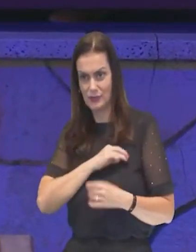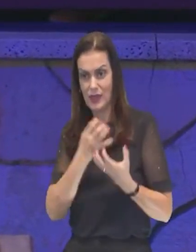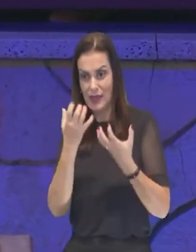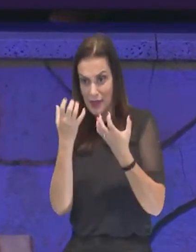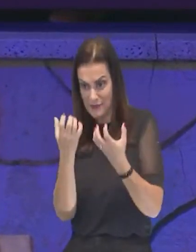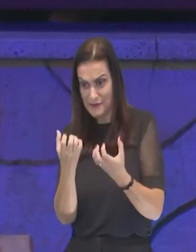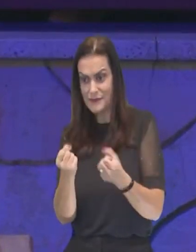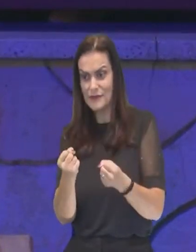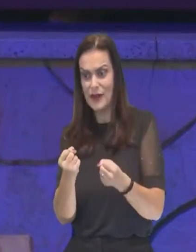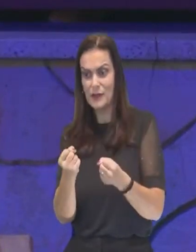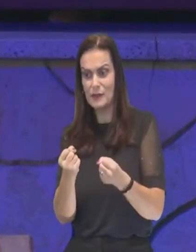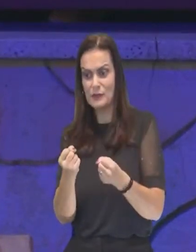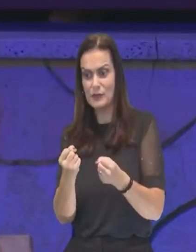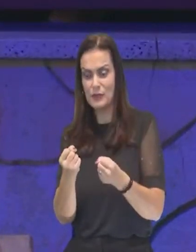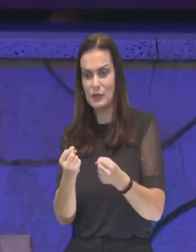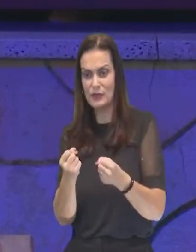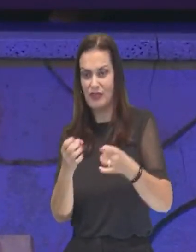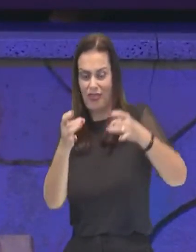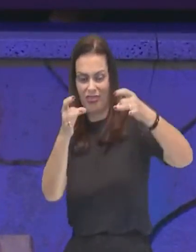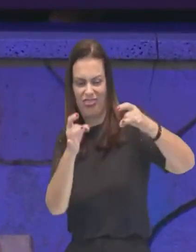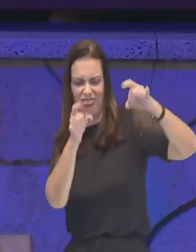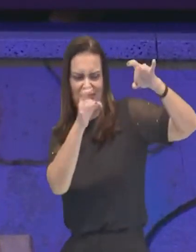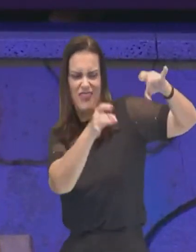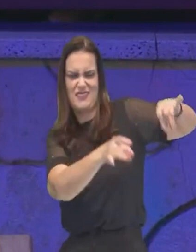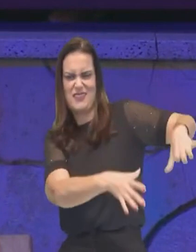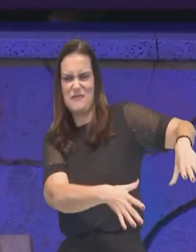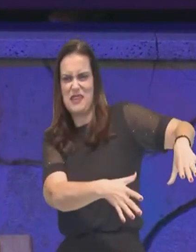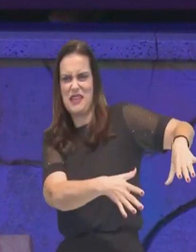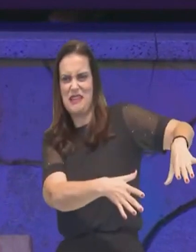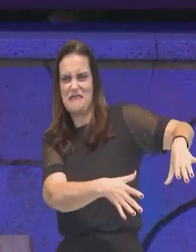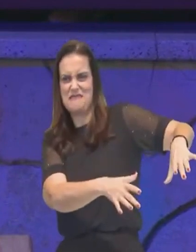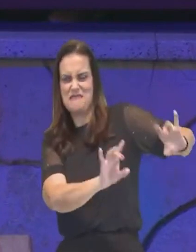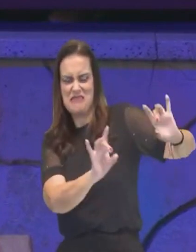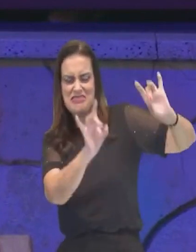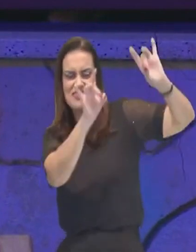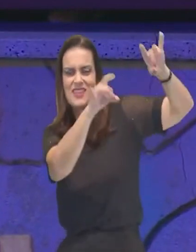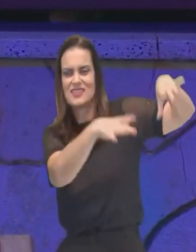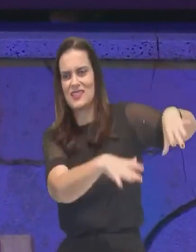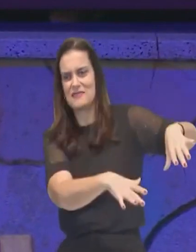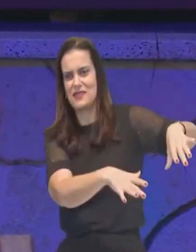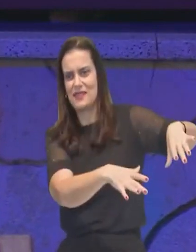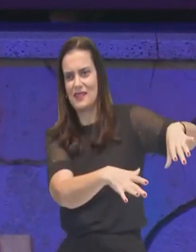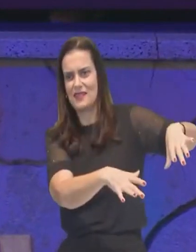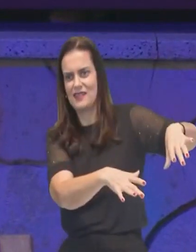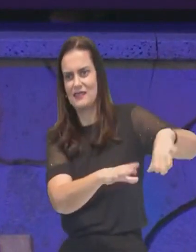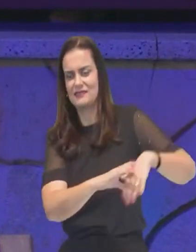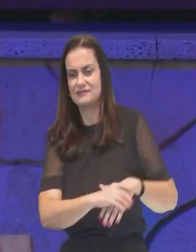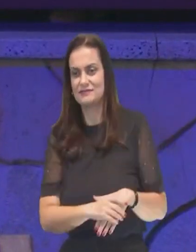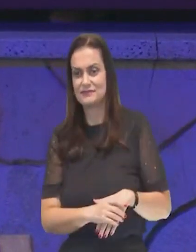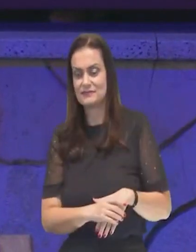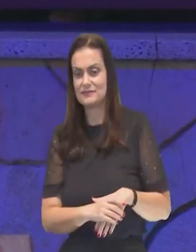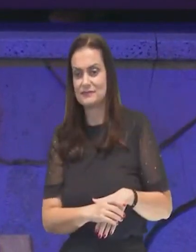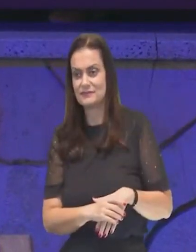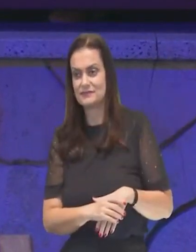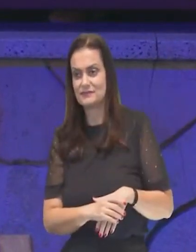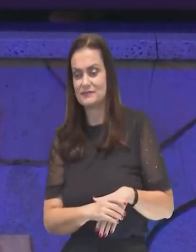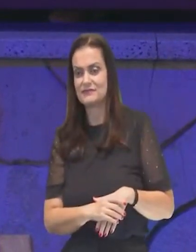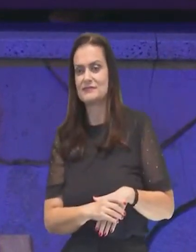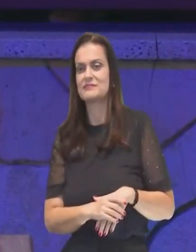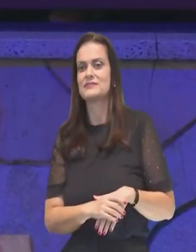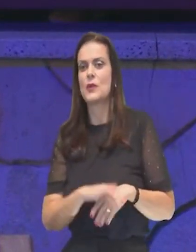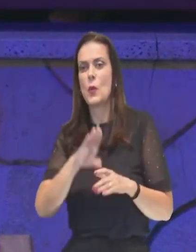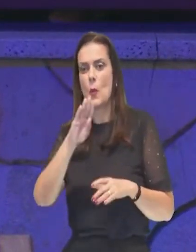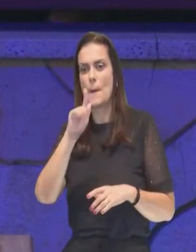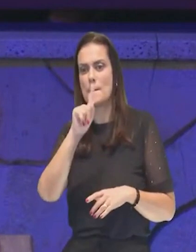quê? Desapegar. Vamos desapegar. Vem aí o tradicional